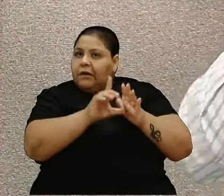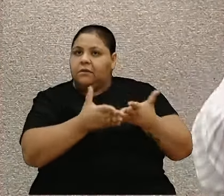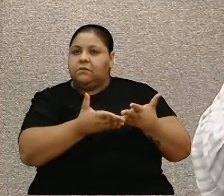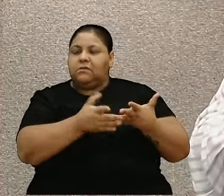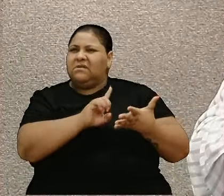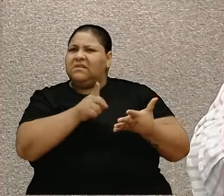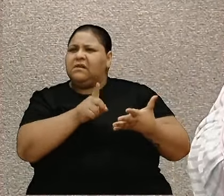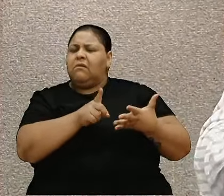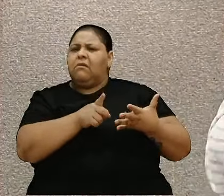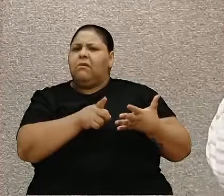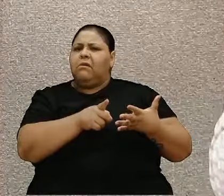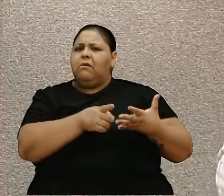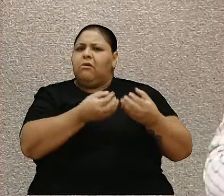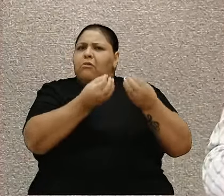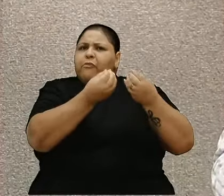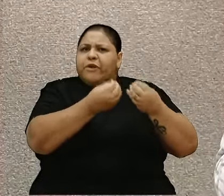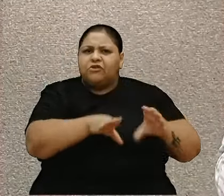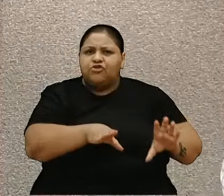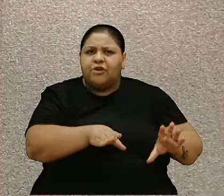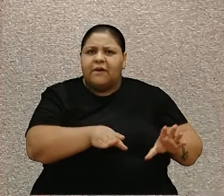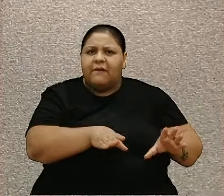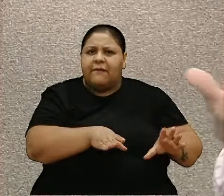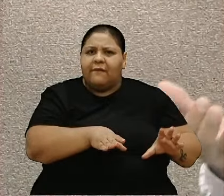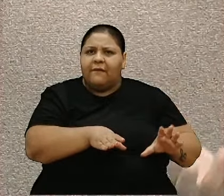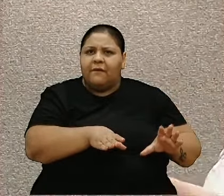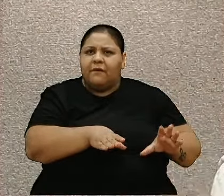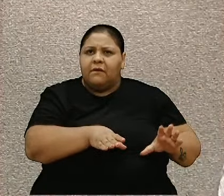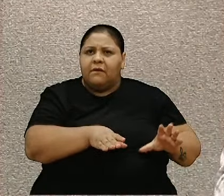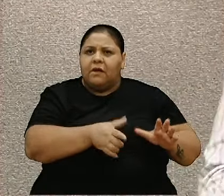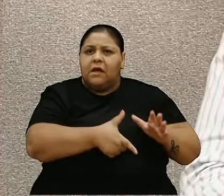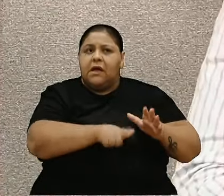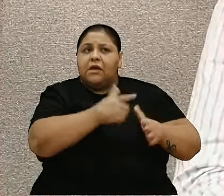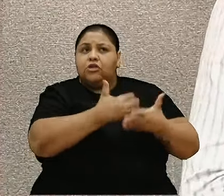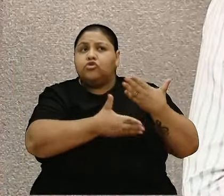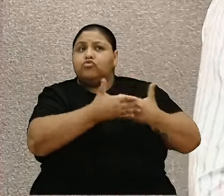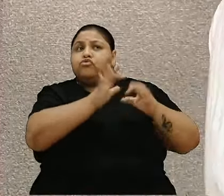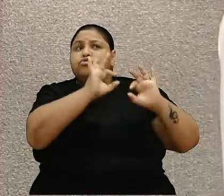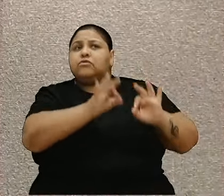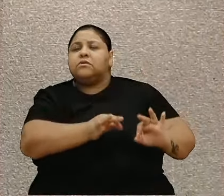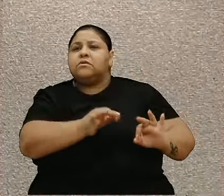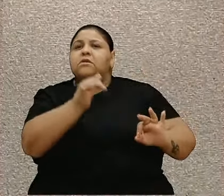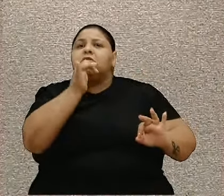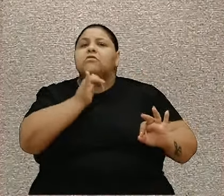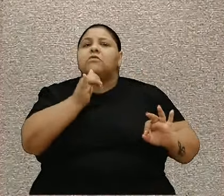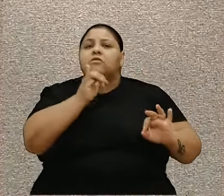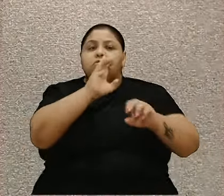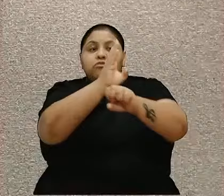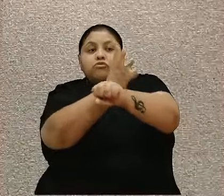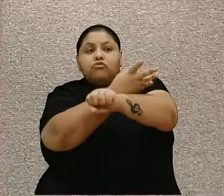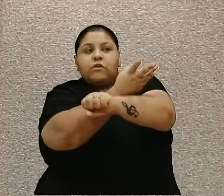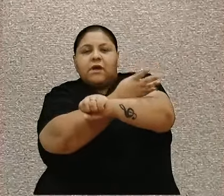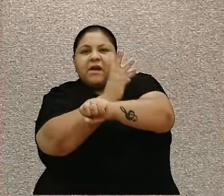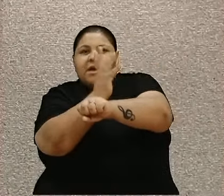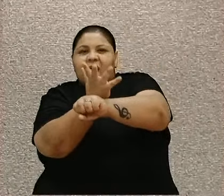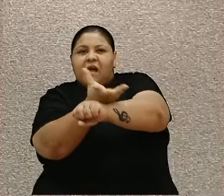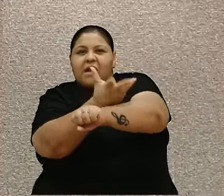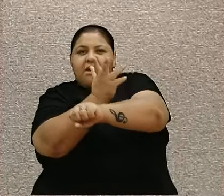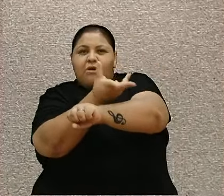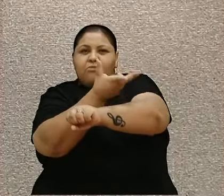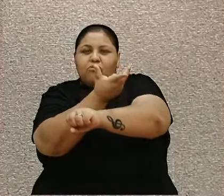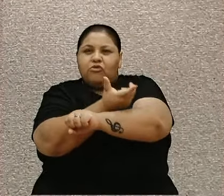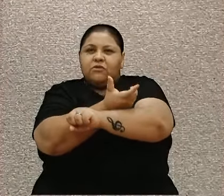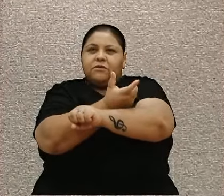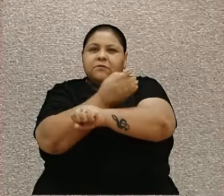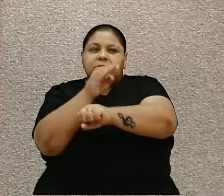causar dano aonde não havia dano. Eu trago aqui o exemplo lá do campus de cima da serra. Então, quando foi construída